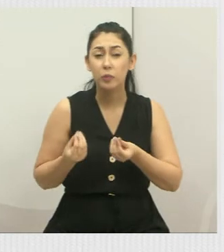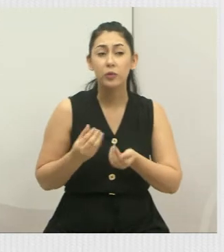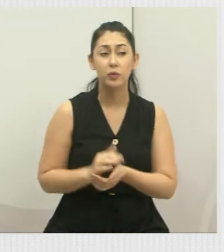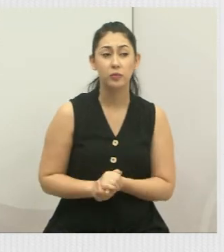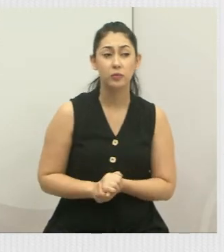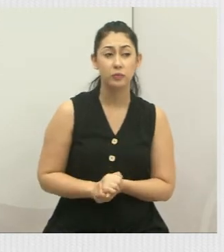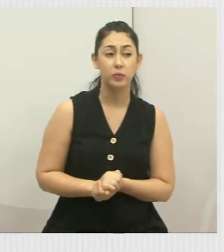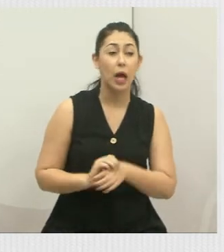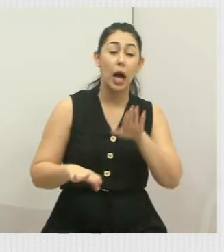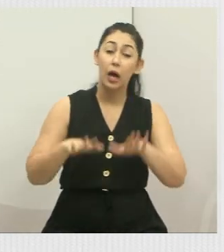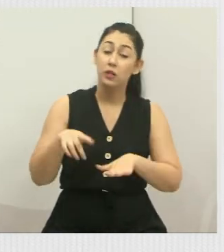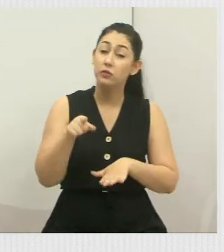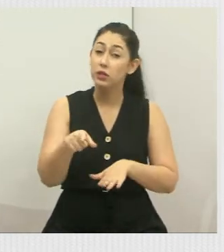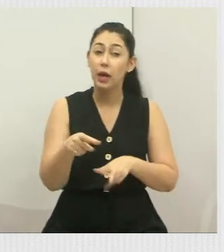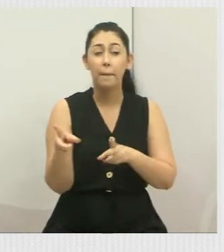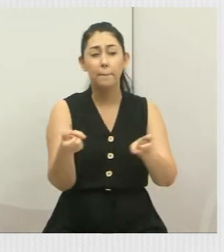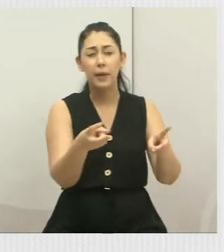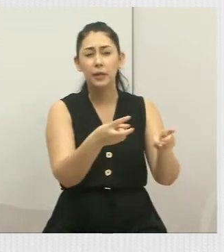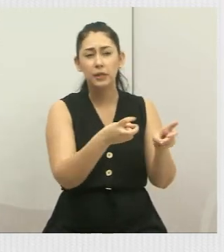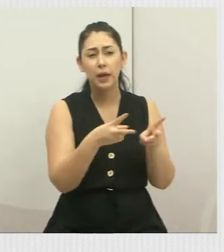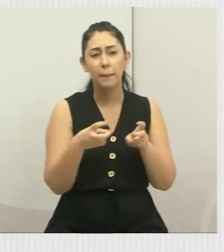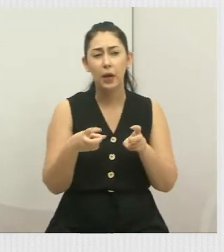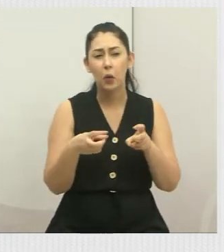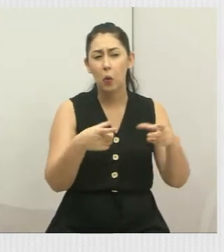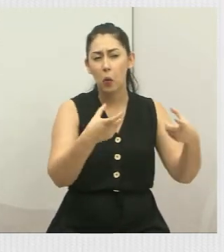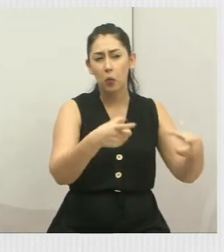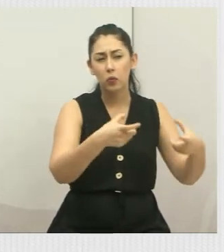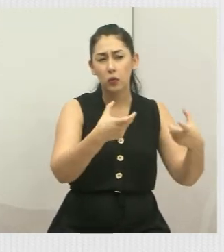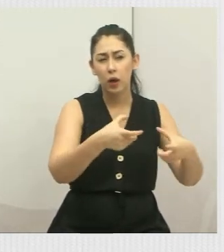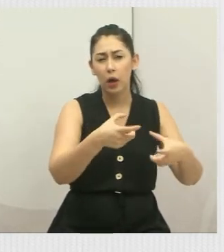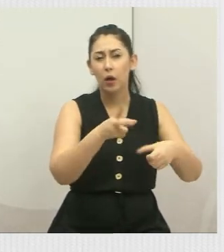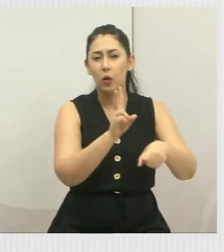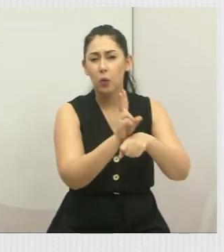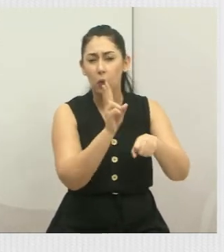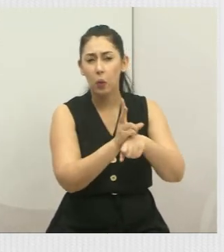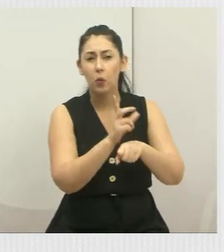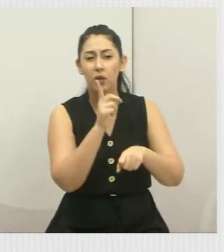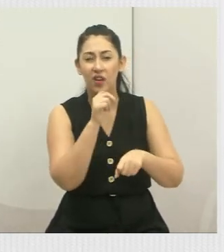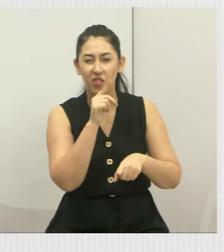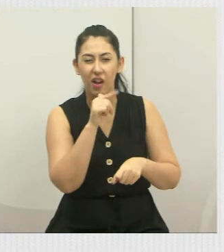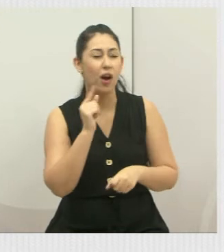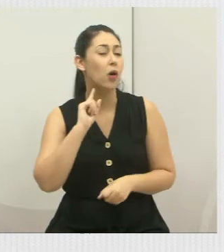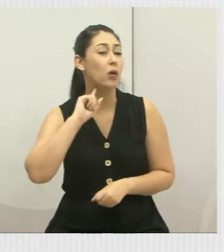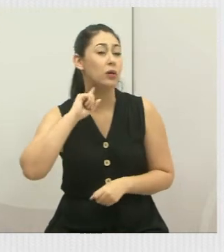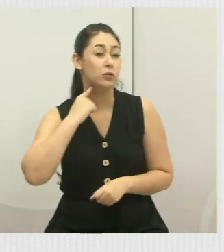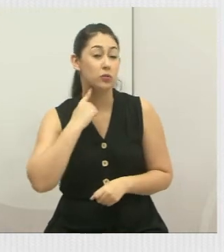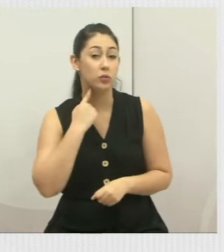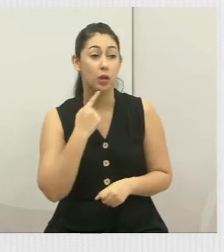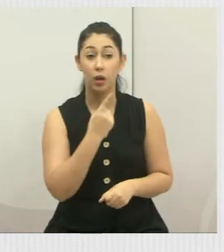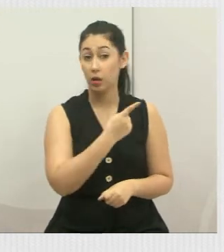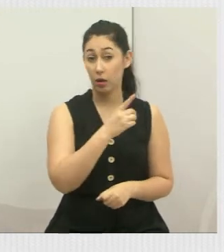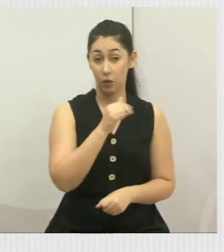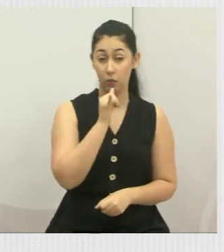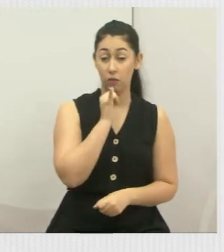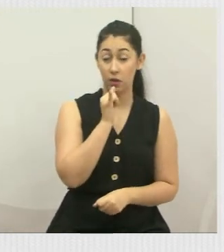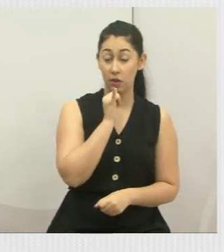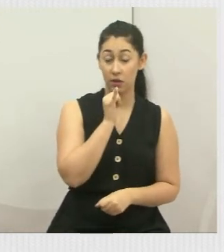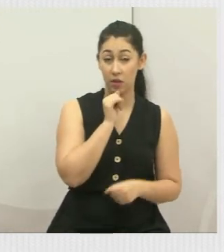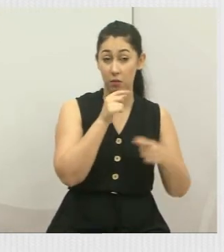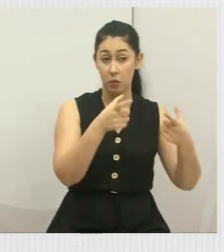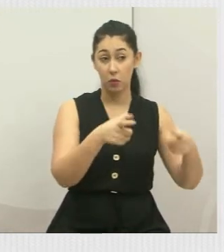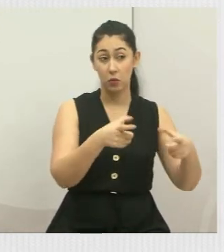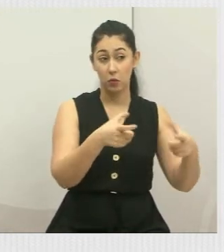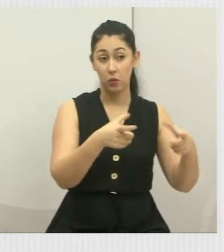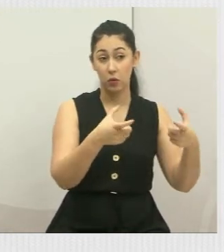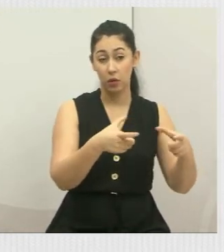Você talvez tenha visto uma elevatória de esgoto, uma estação elevatória de esgoto. Aqui na tela nós temos um exemplo, uma